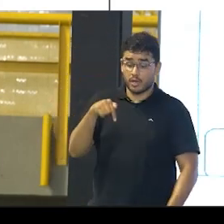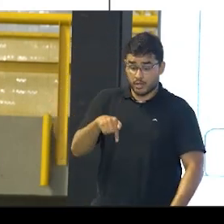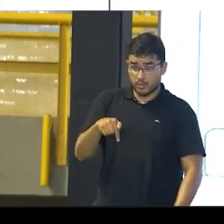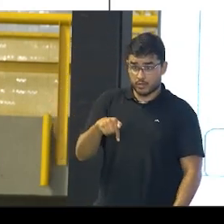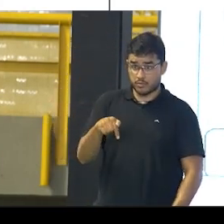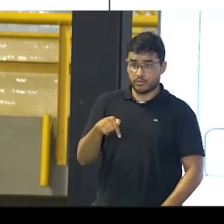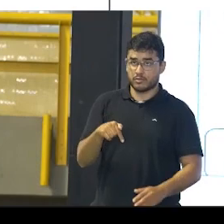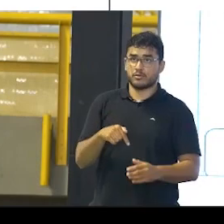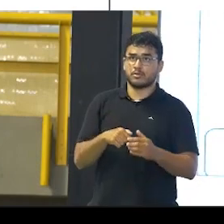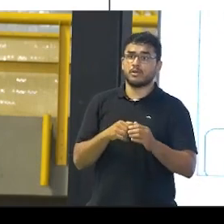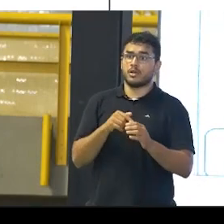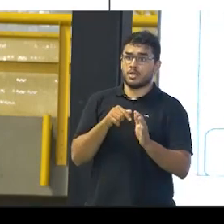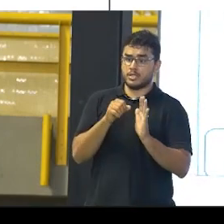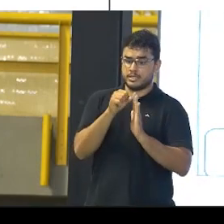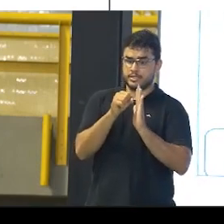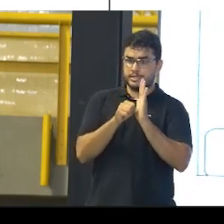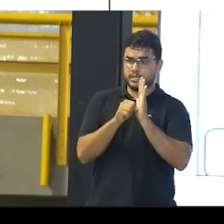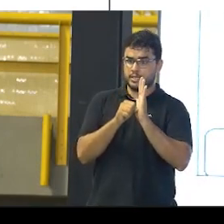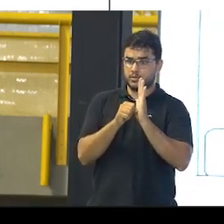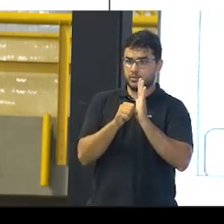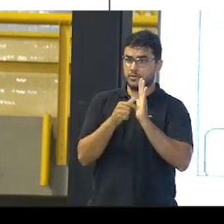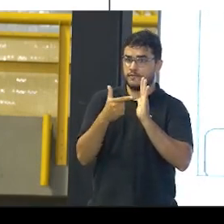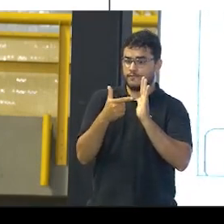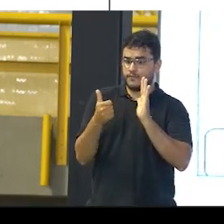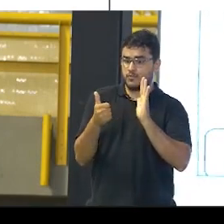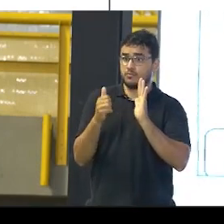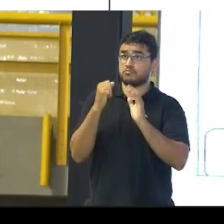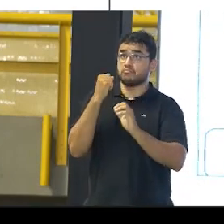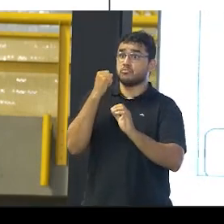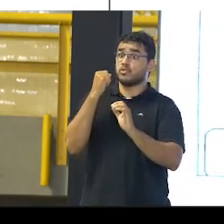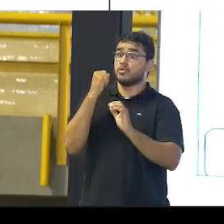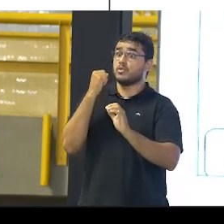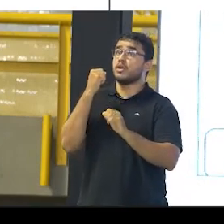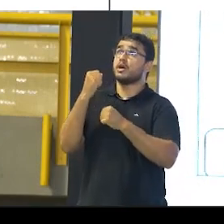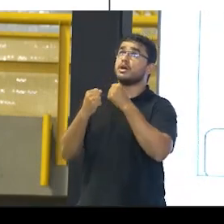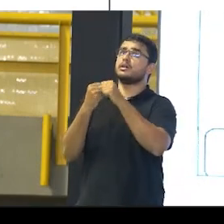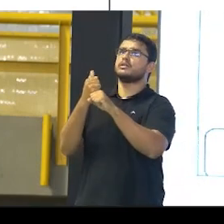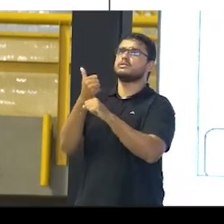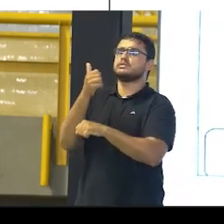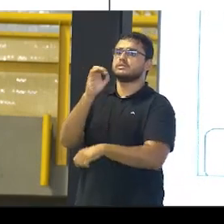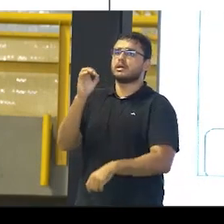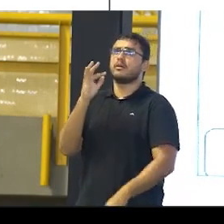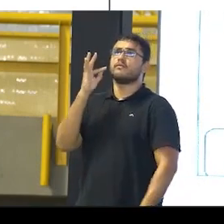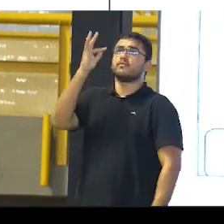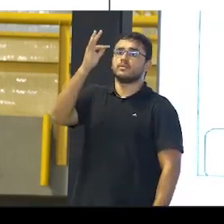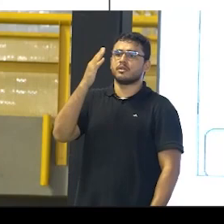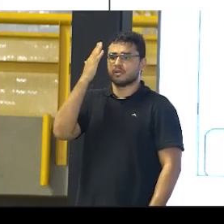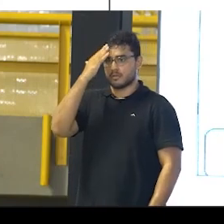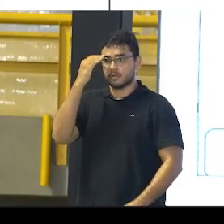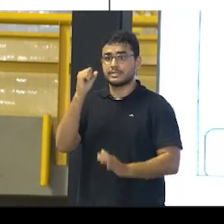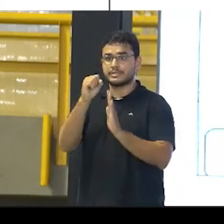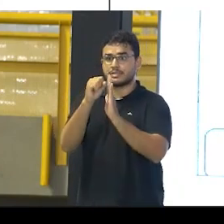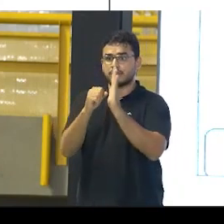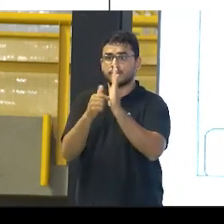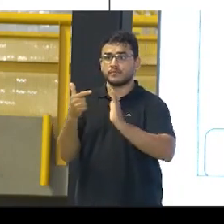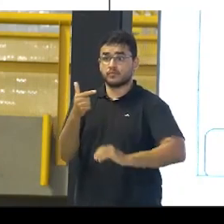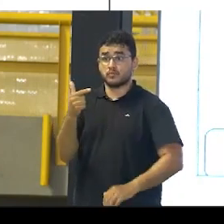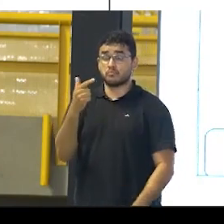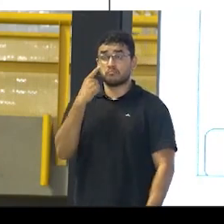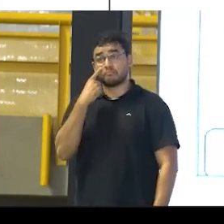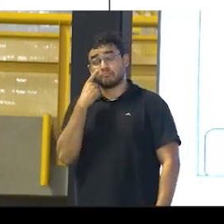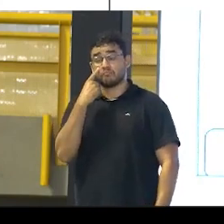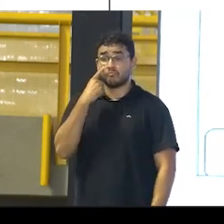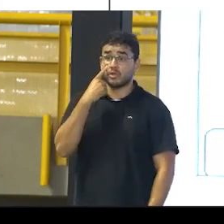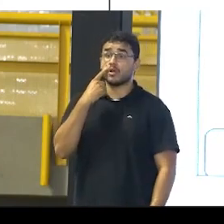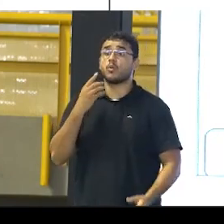de 7 anos. Está batendo a porta, 2030. Você vai observar que petróleo,